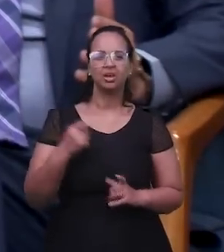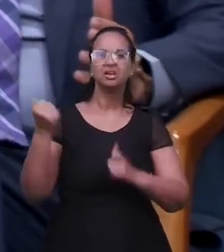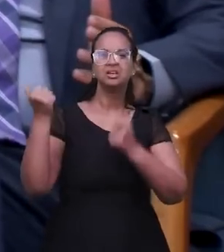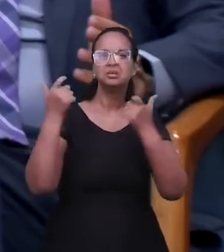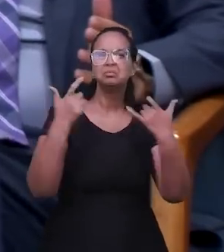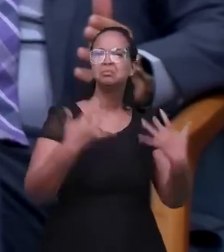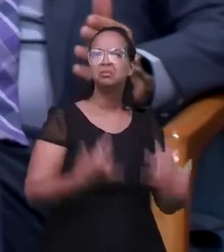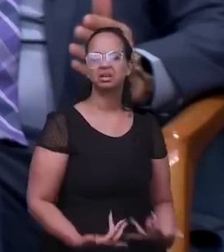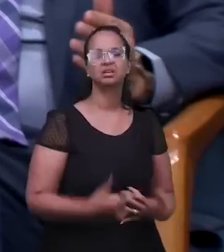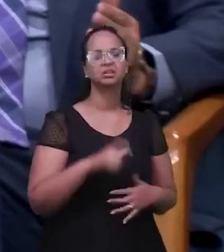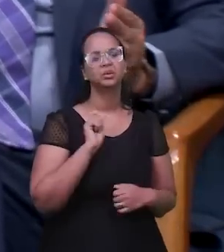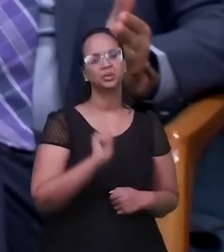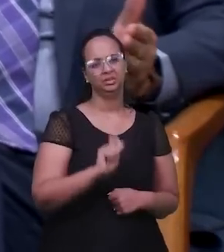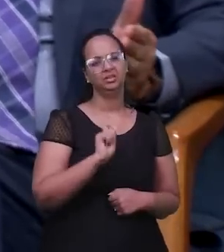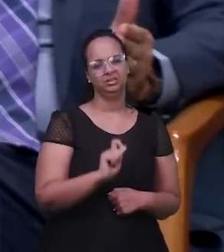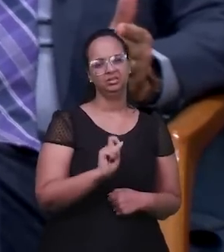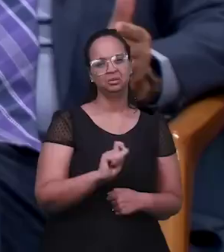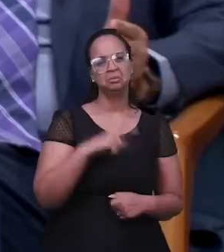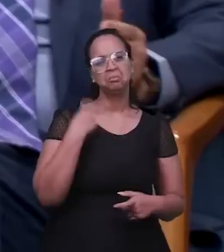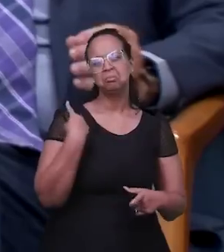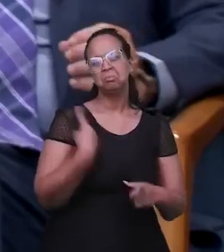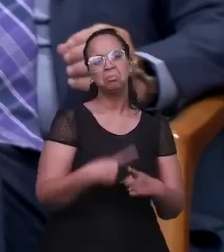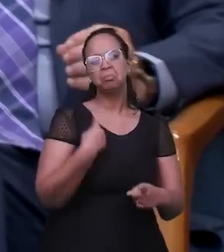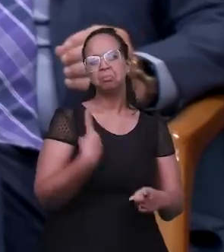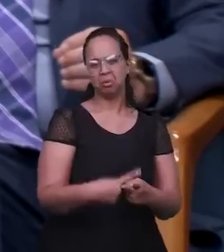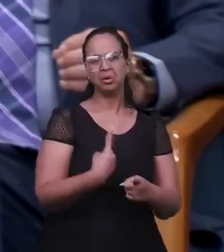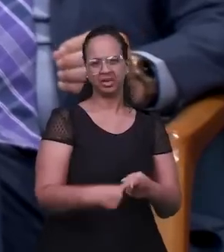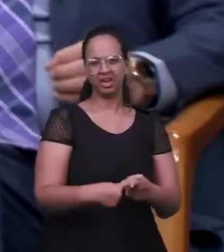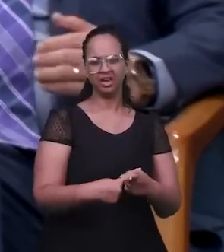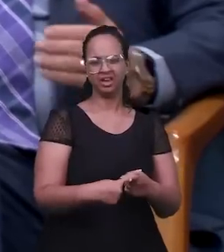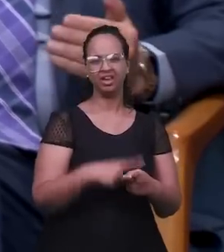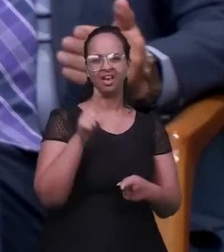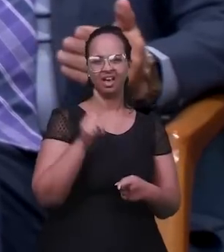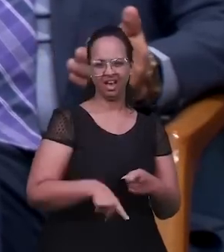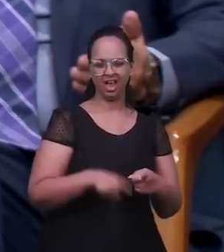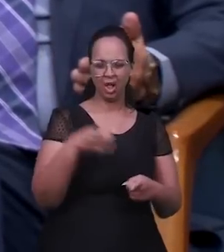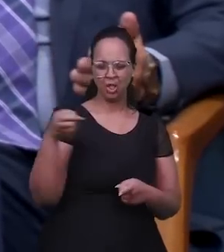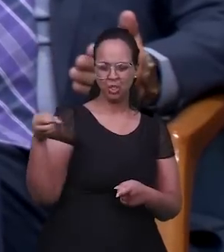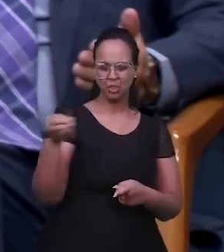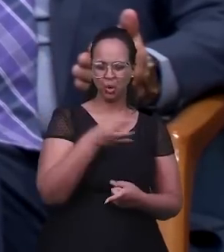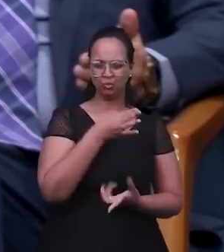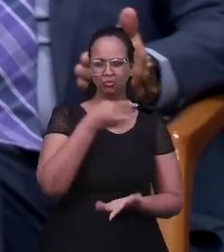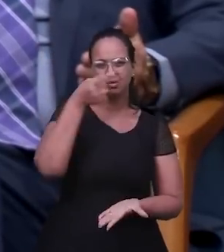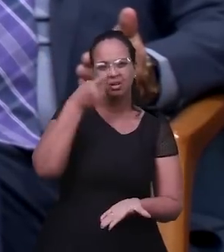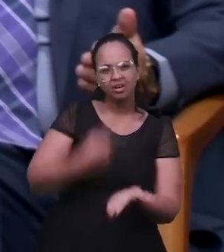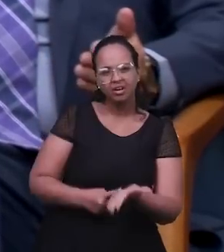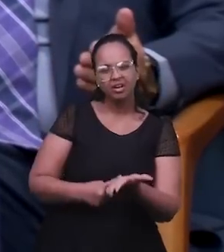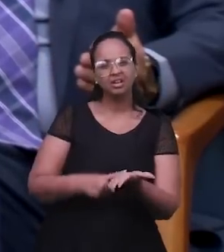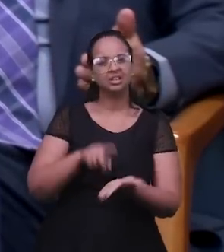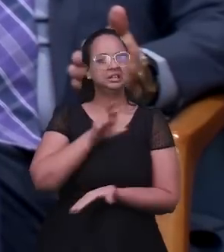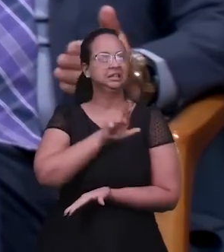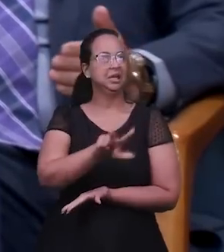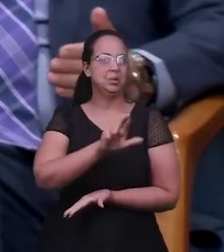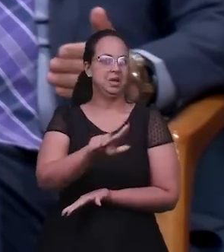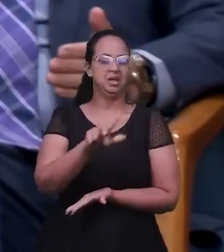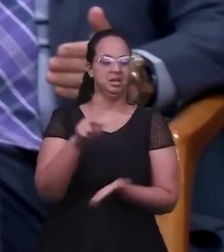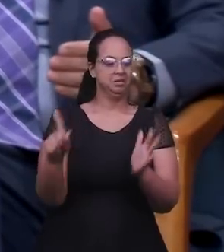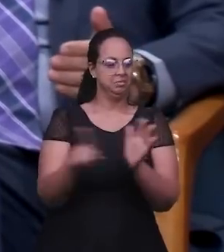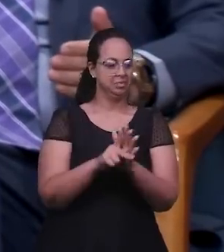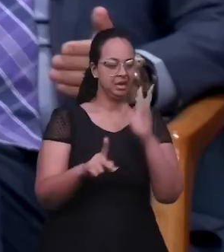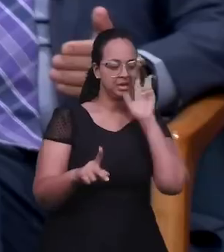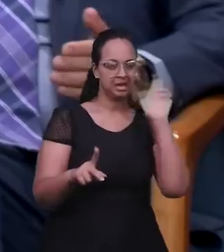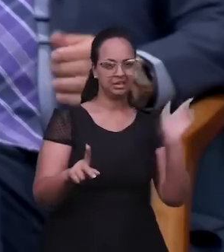está querendo dizer o que com isso aí? Por que ministro de um novo pacto, não da